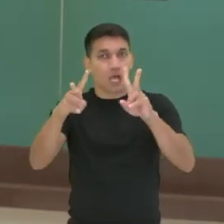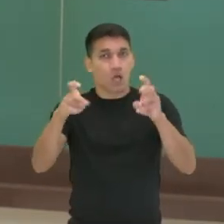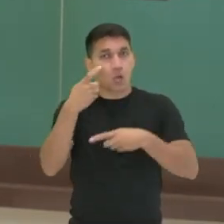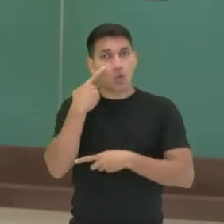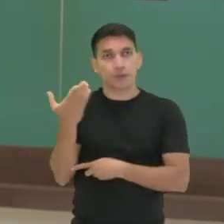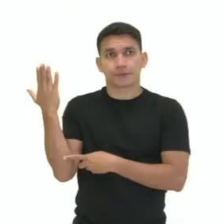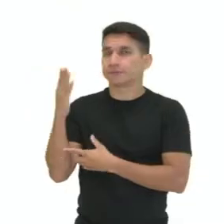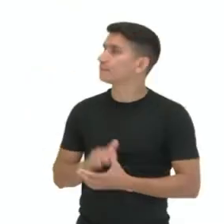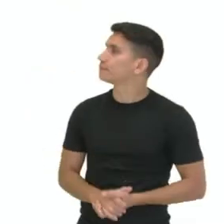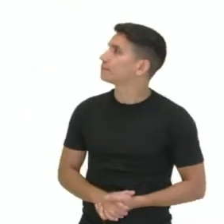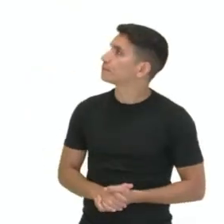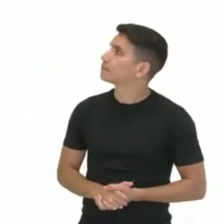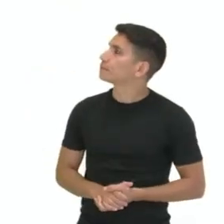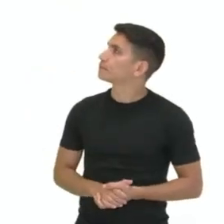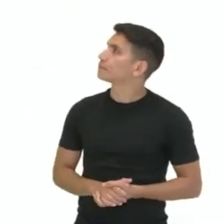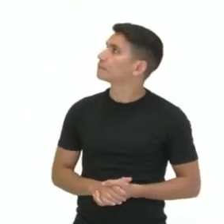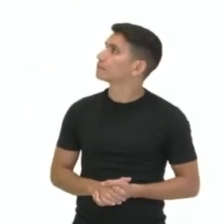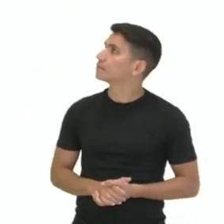o slide.